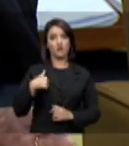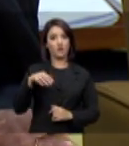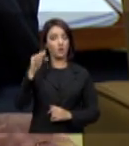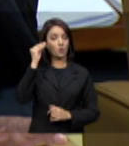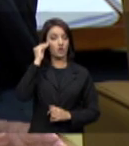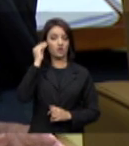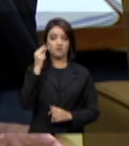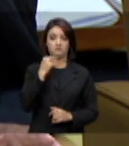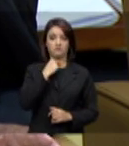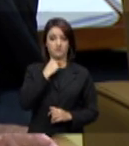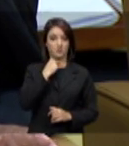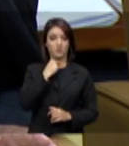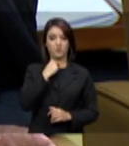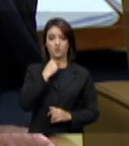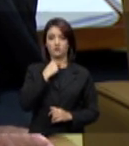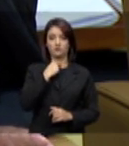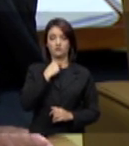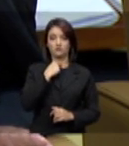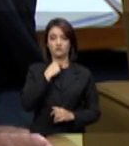não pode